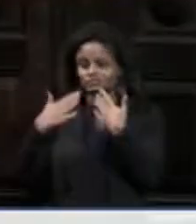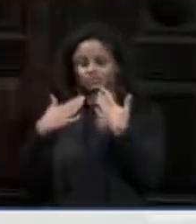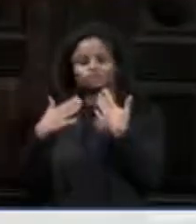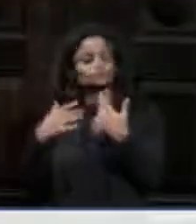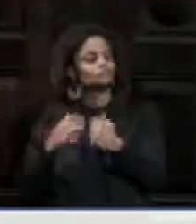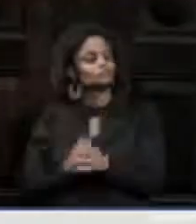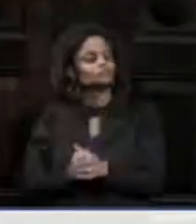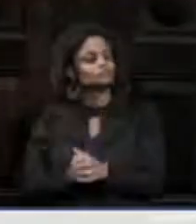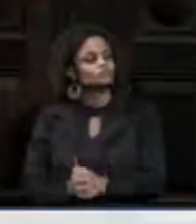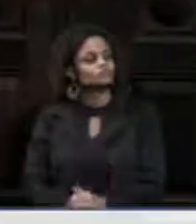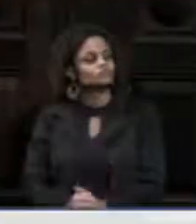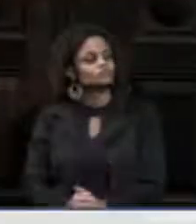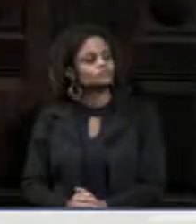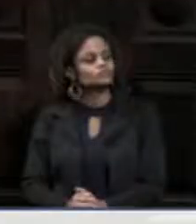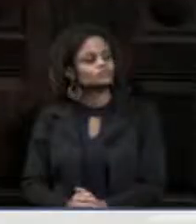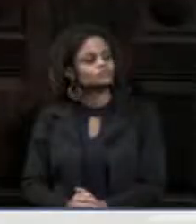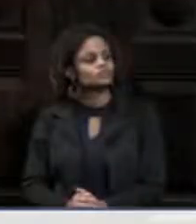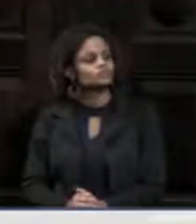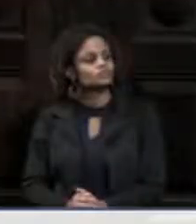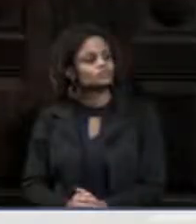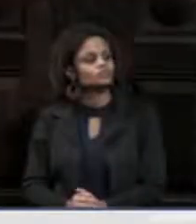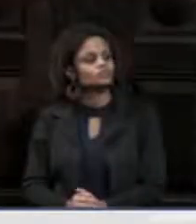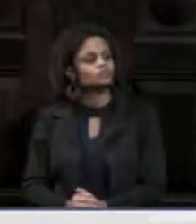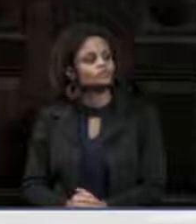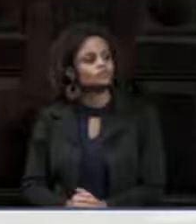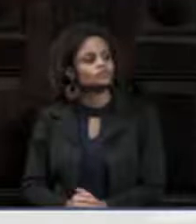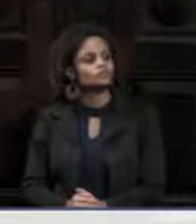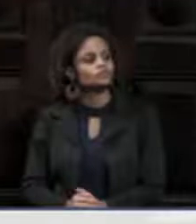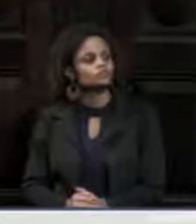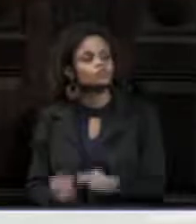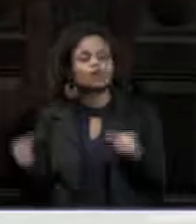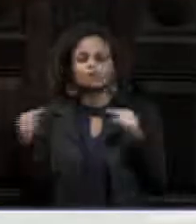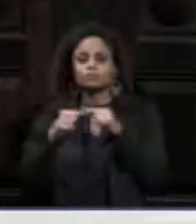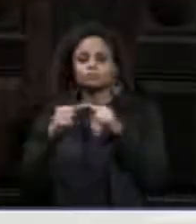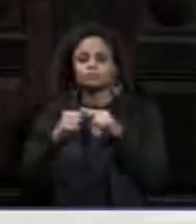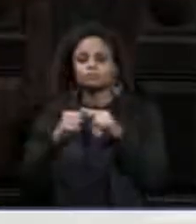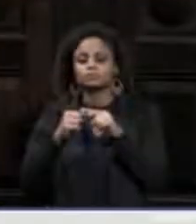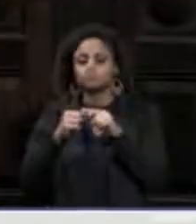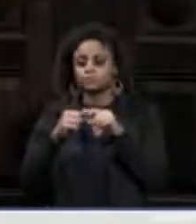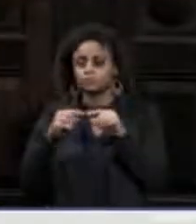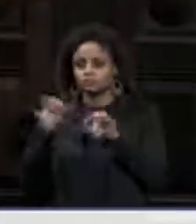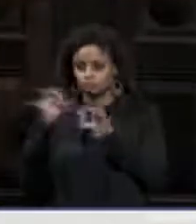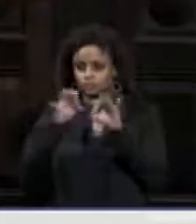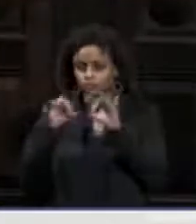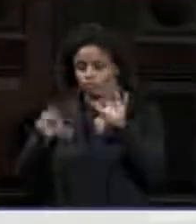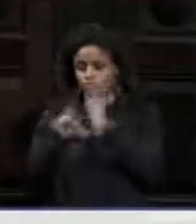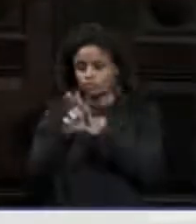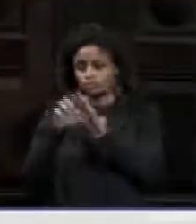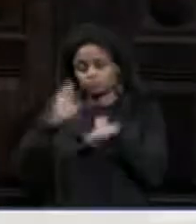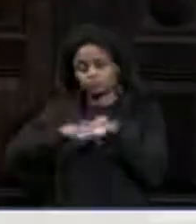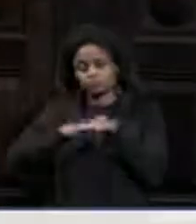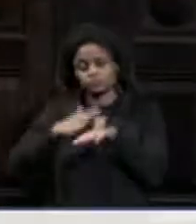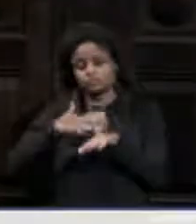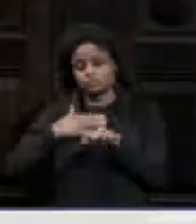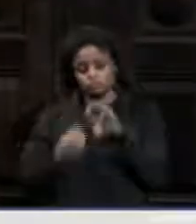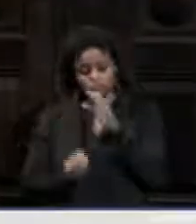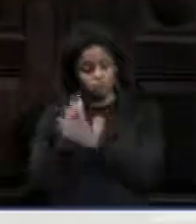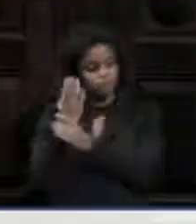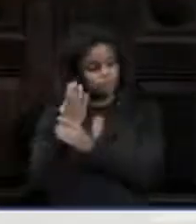debate acerca do projeto de lei de minha autoria, que